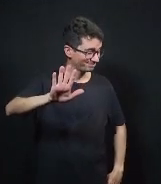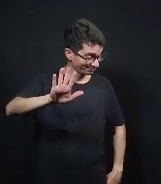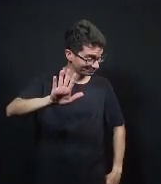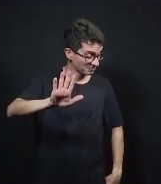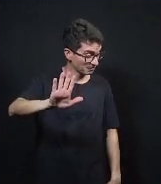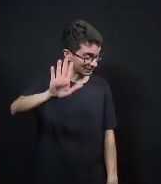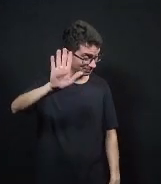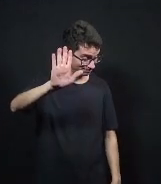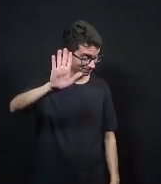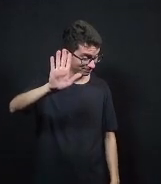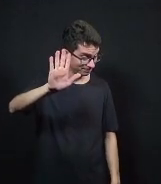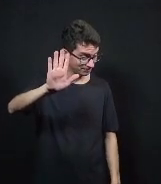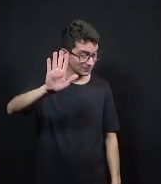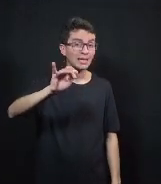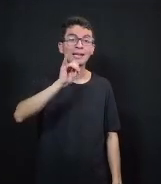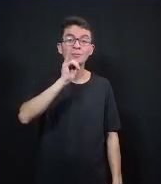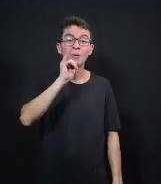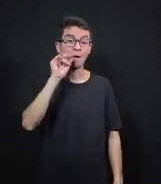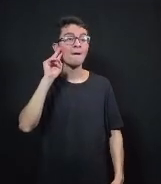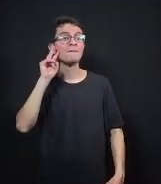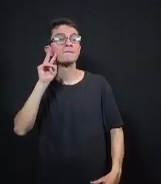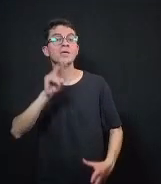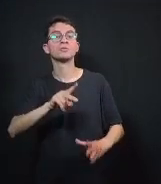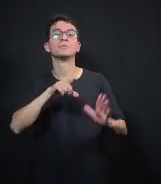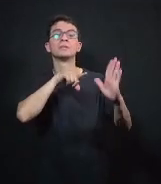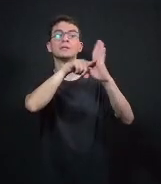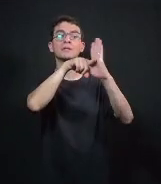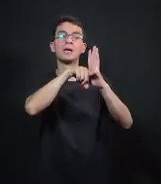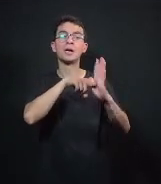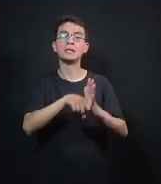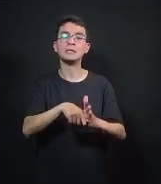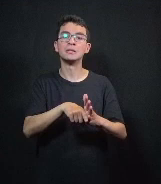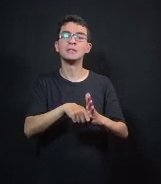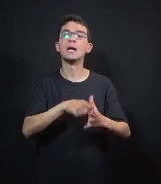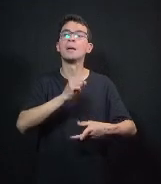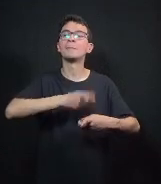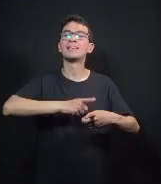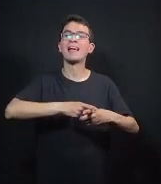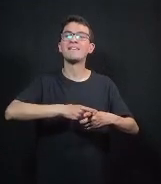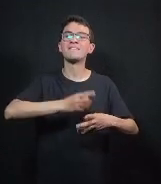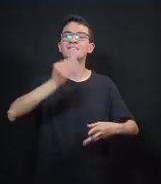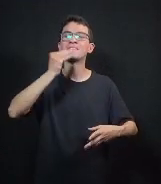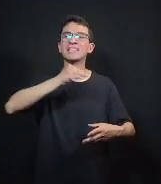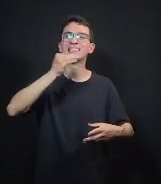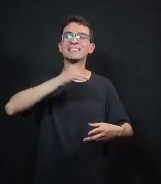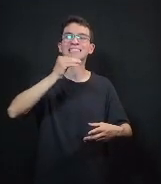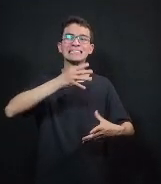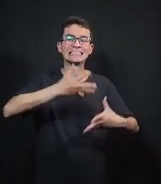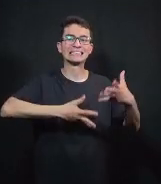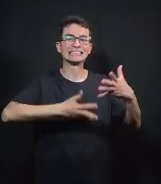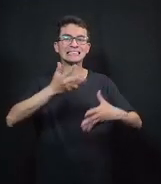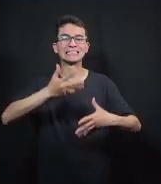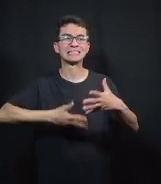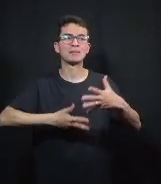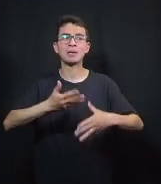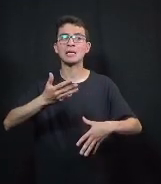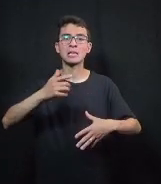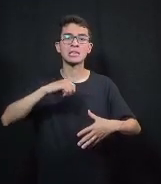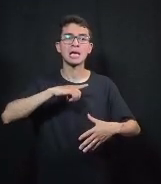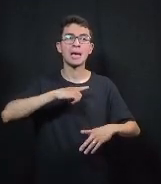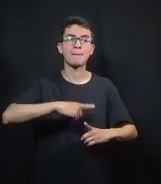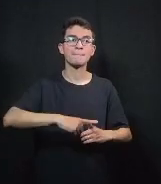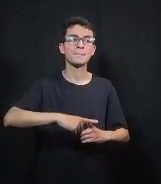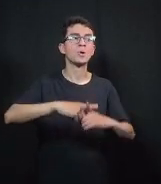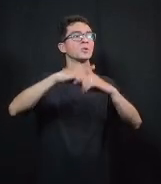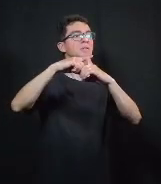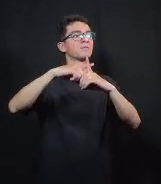a gente tem, por exemplo, dados que essa vulnerabilidade para o consumo está muito associada à educação, mas de uma maneira positiva. Aumenta